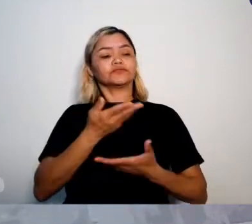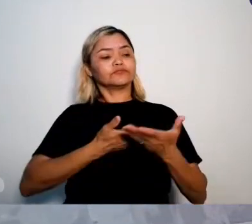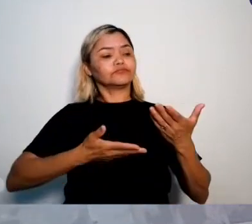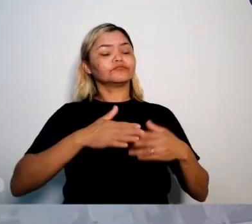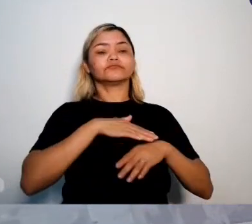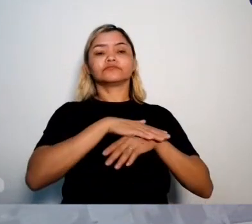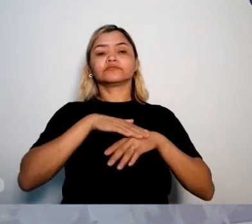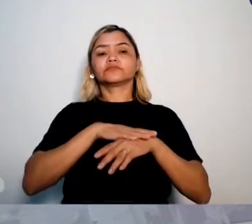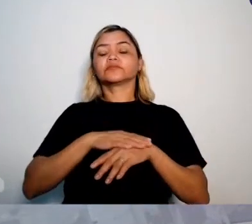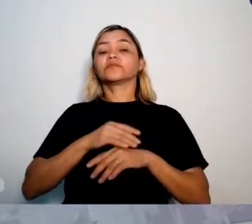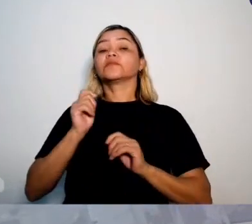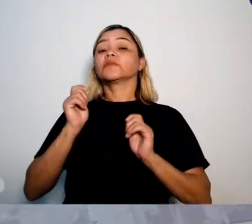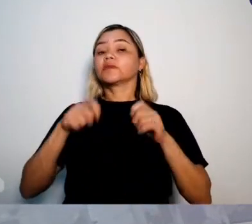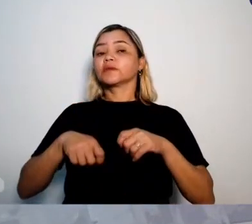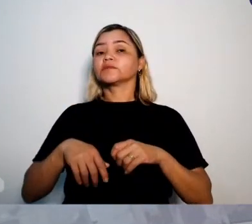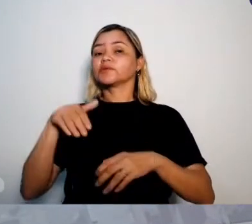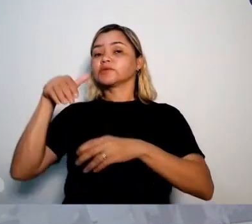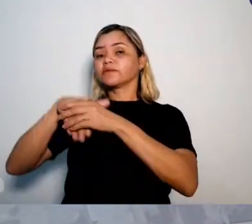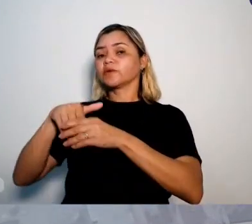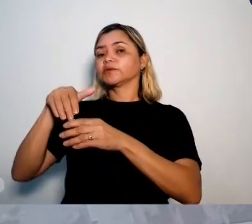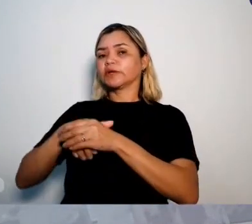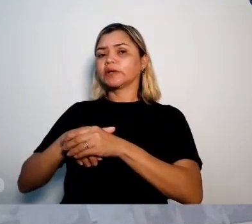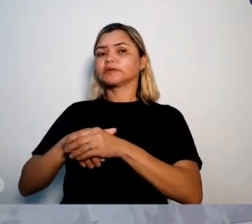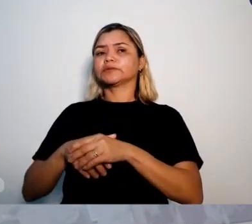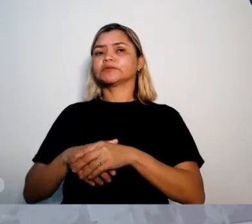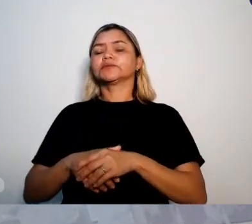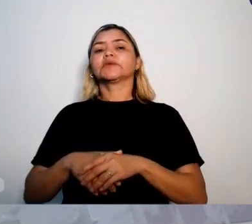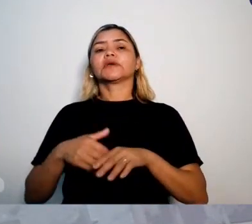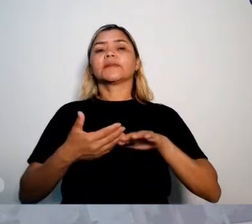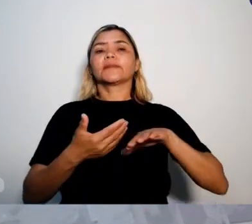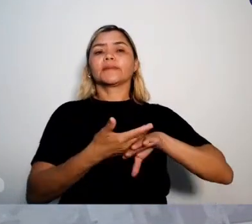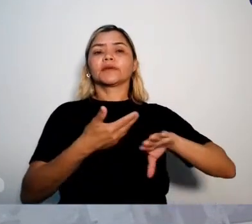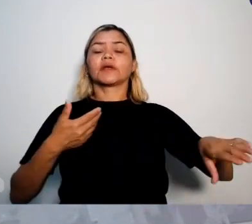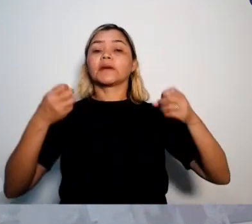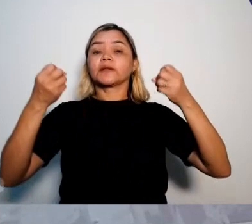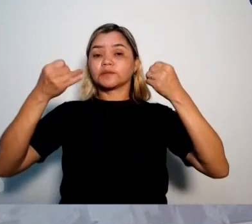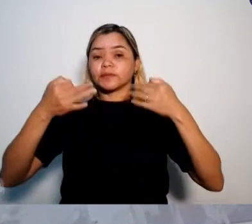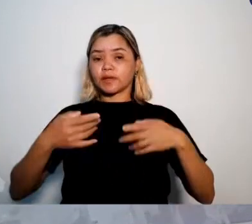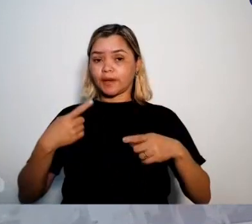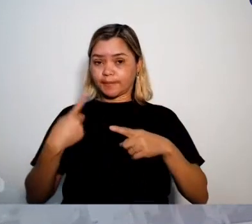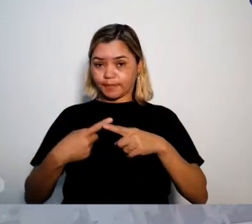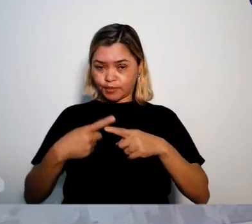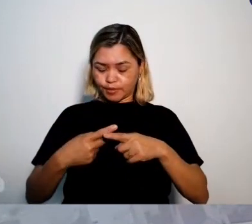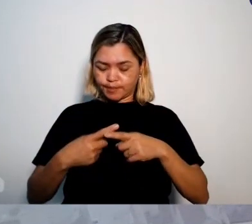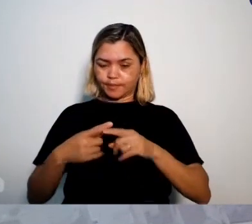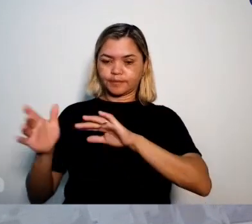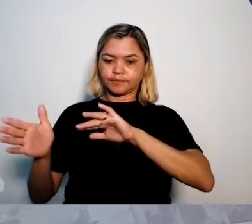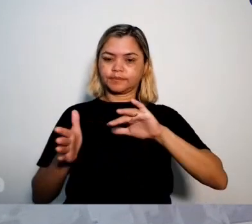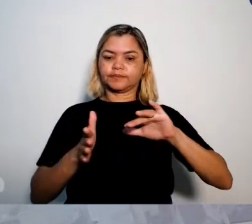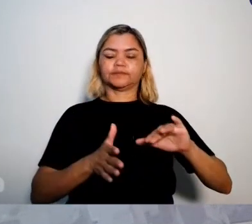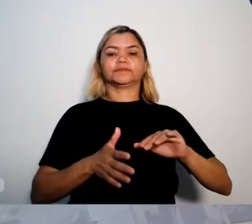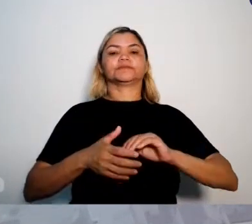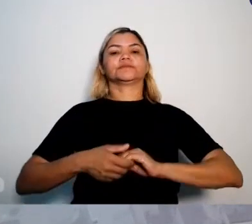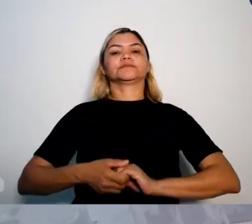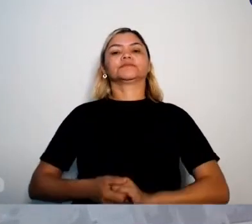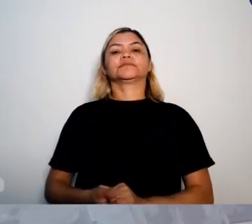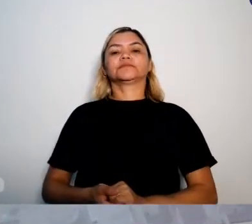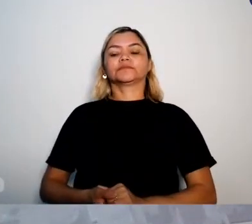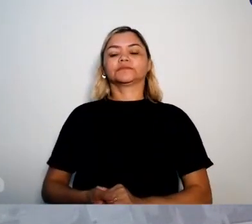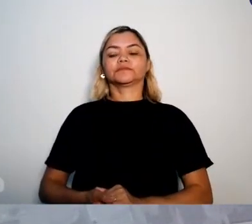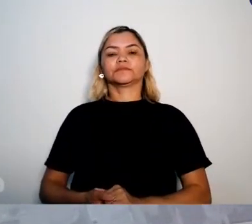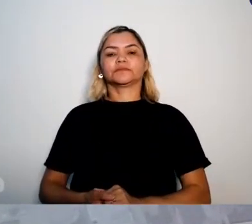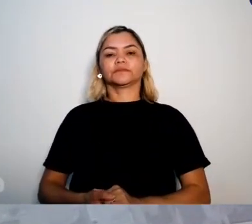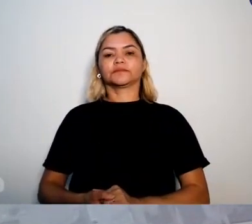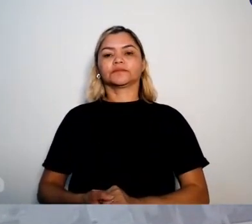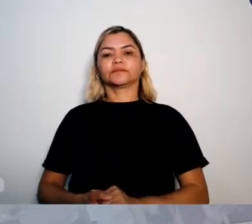esse requerimento pudesse ser votado em separado, e vou explicar o porquê. Eu estou aqui nesta casa há 7 anos